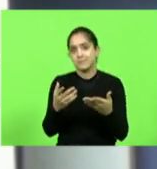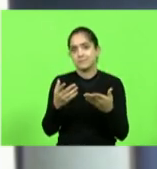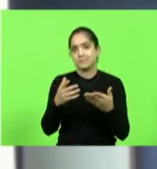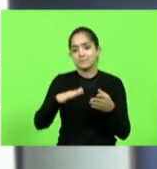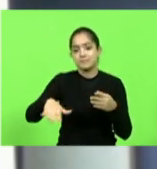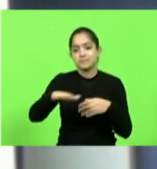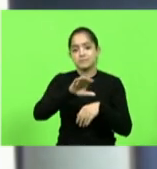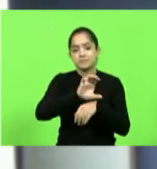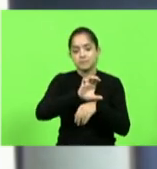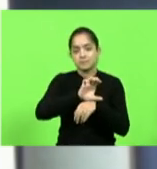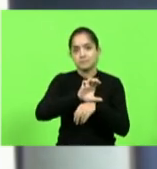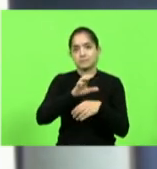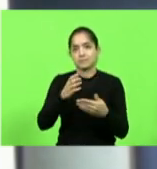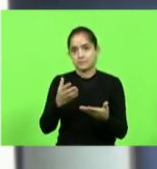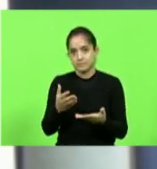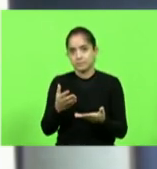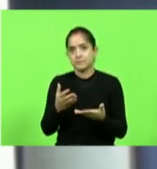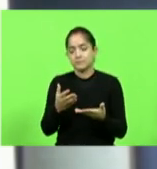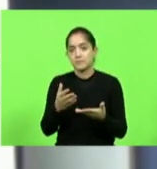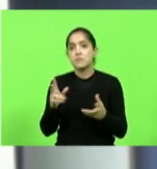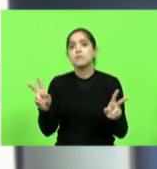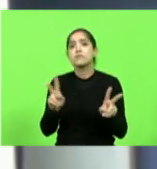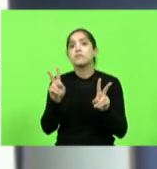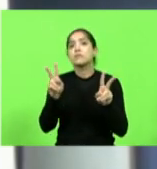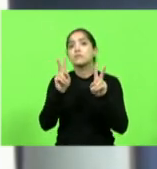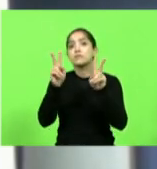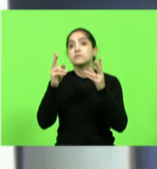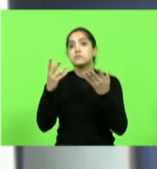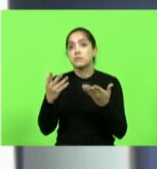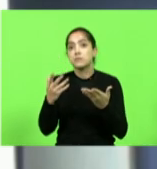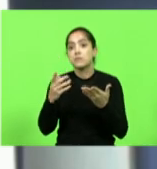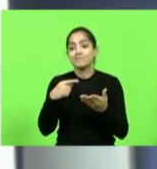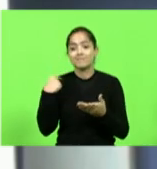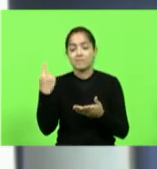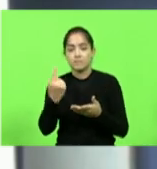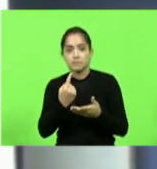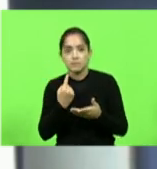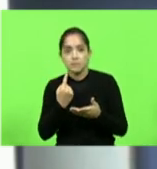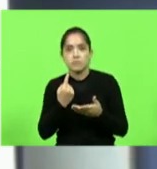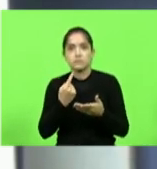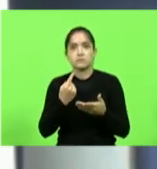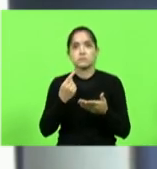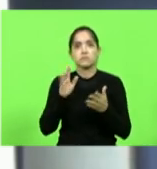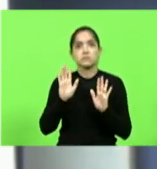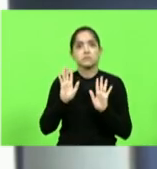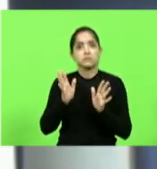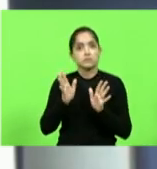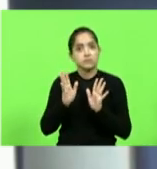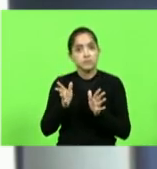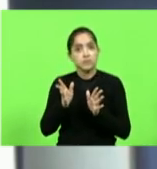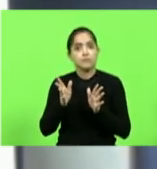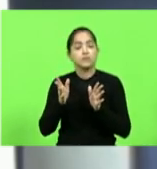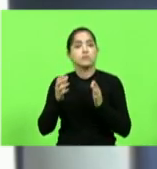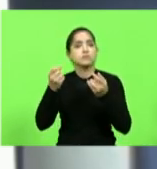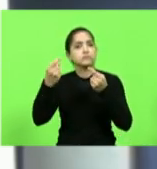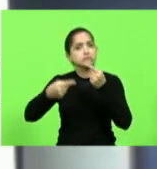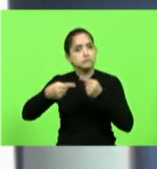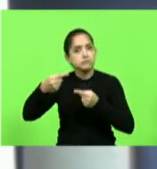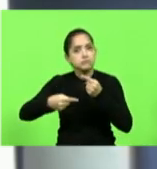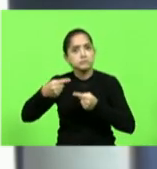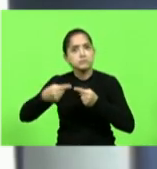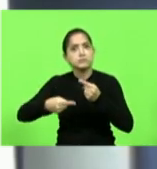sejam valorizados. E valorização para nós é aquilo que também já foi falado aqui.